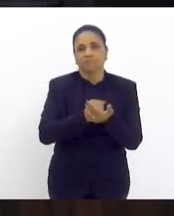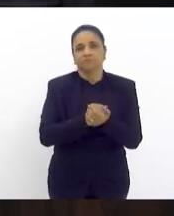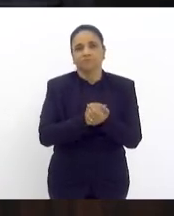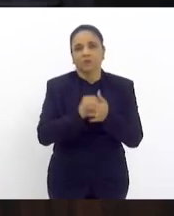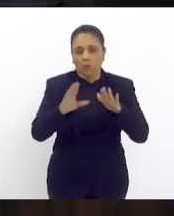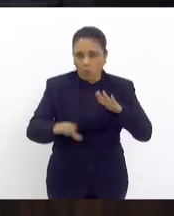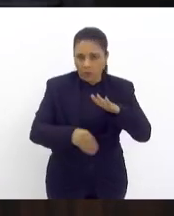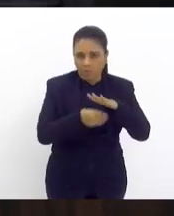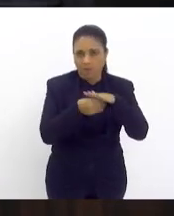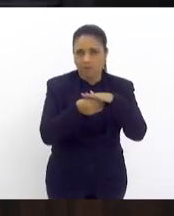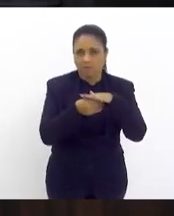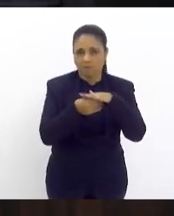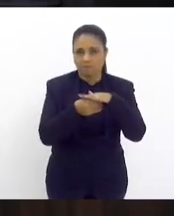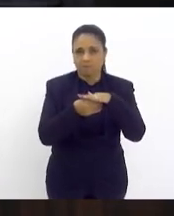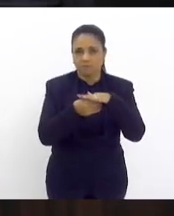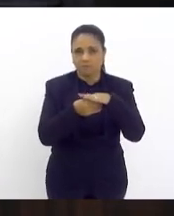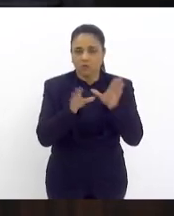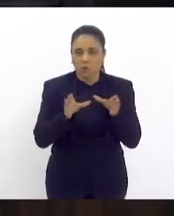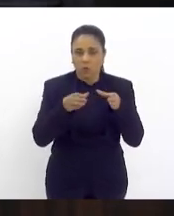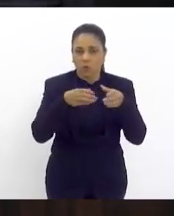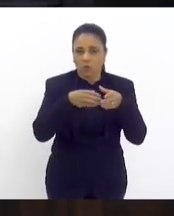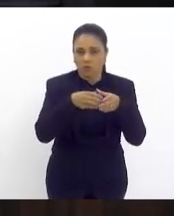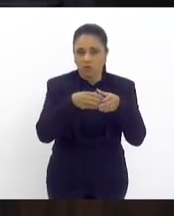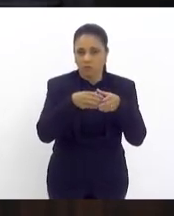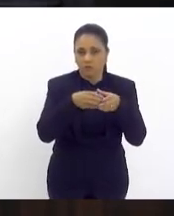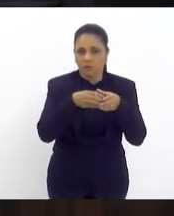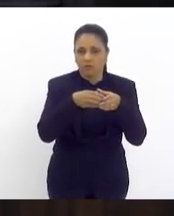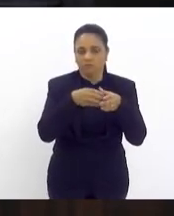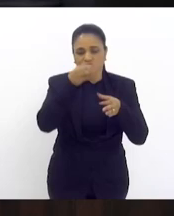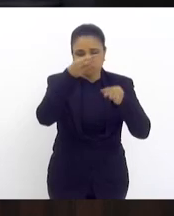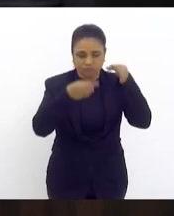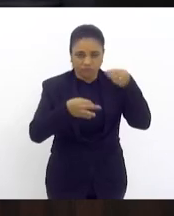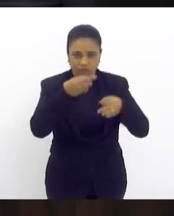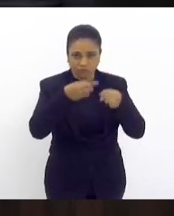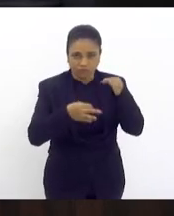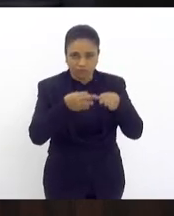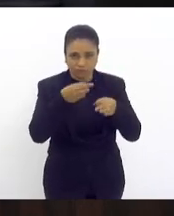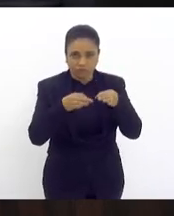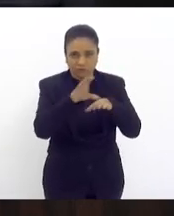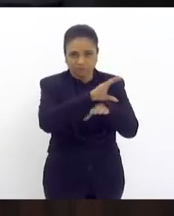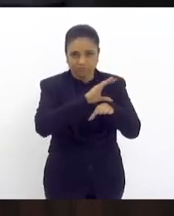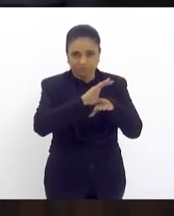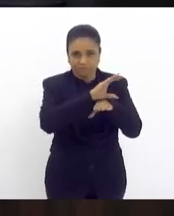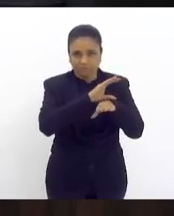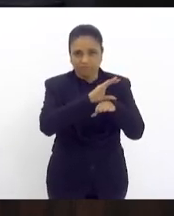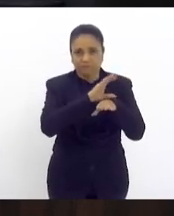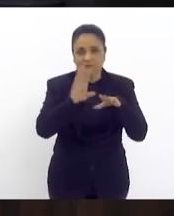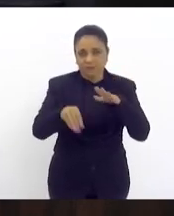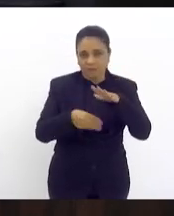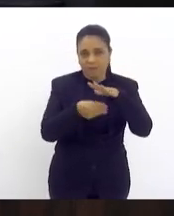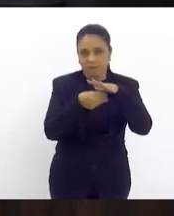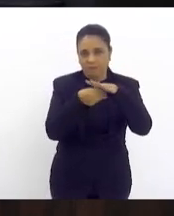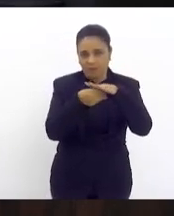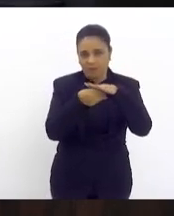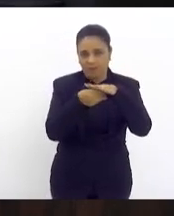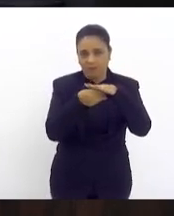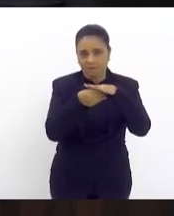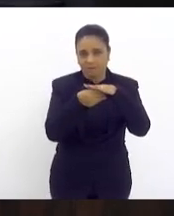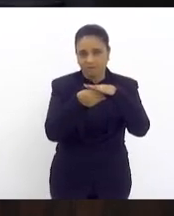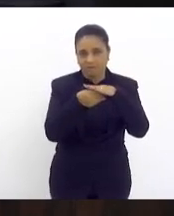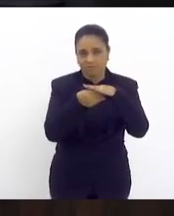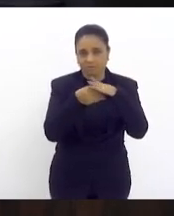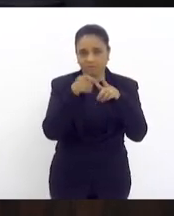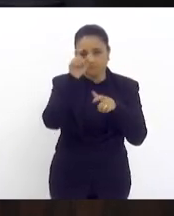emenda da comissão de constituição e justiça e com as emendas da comissão de da